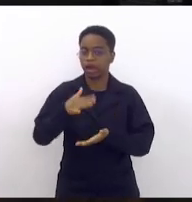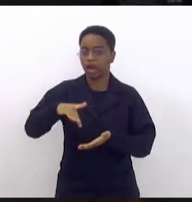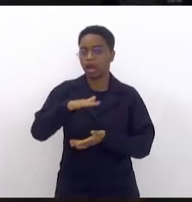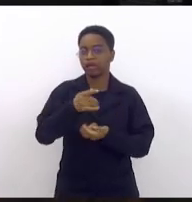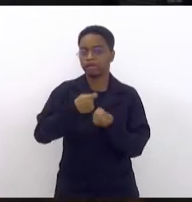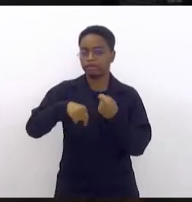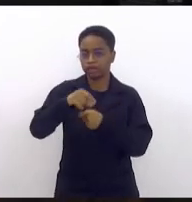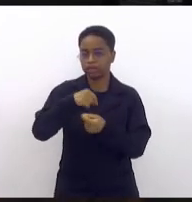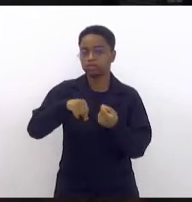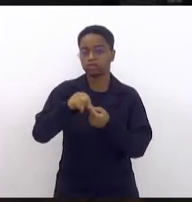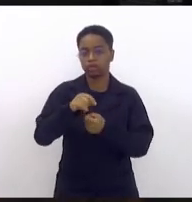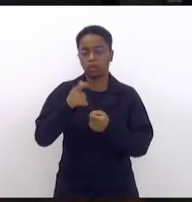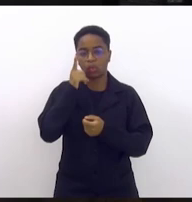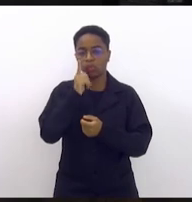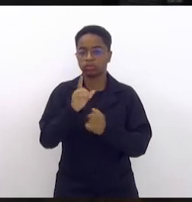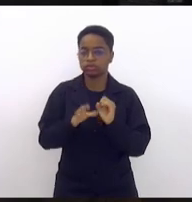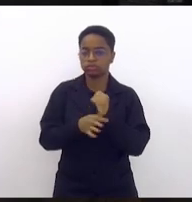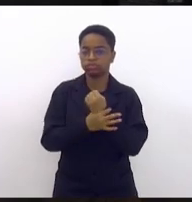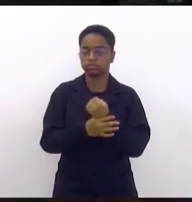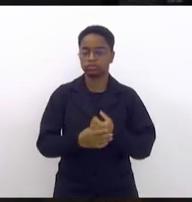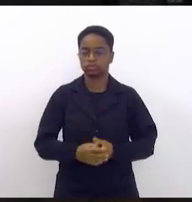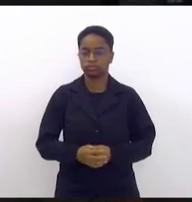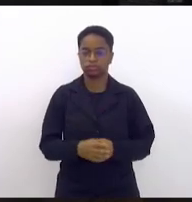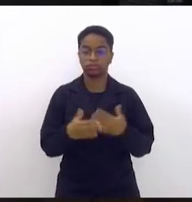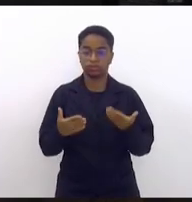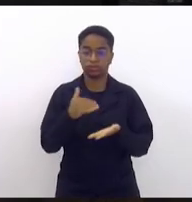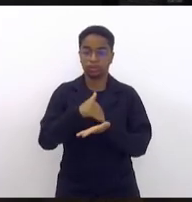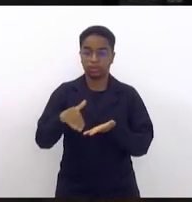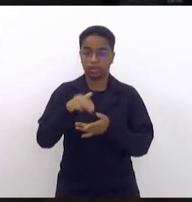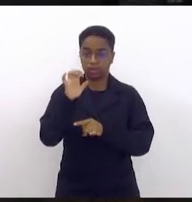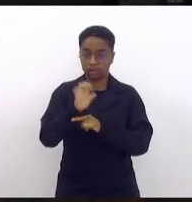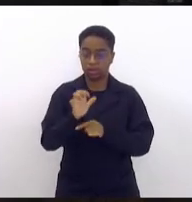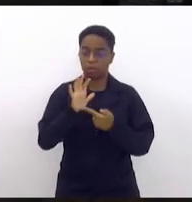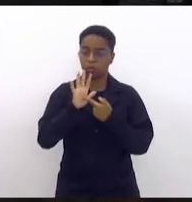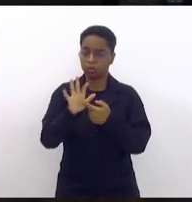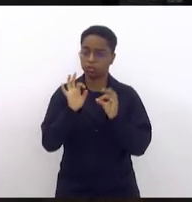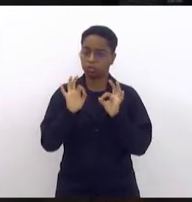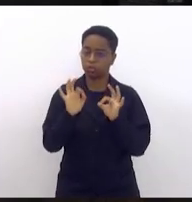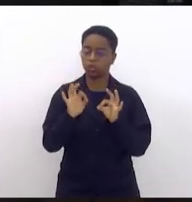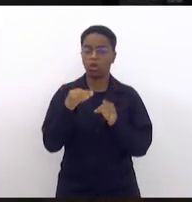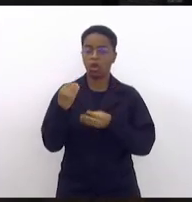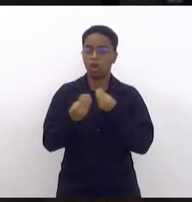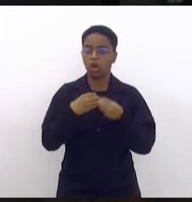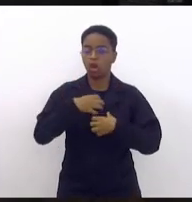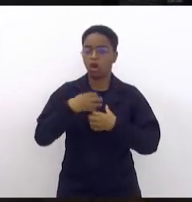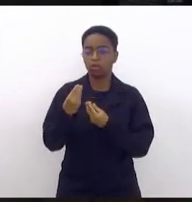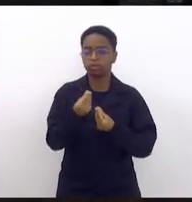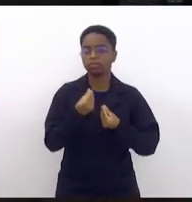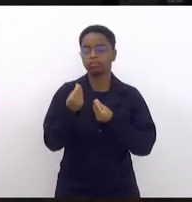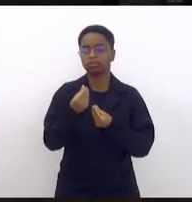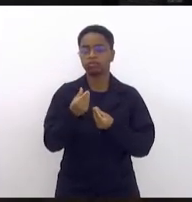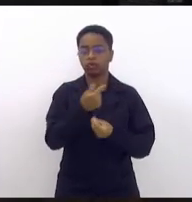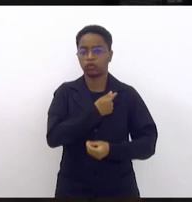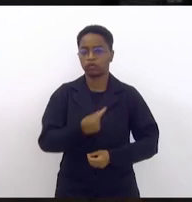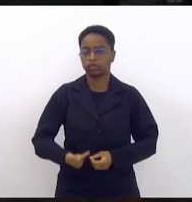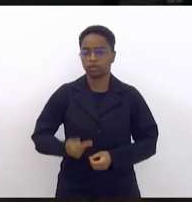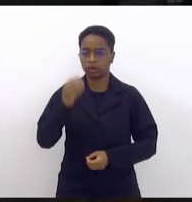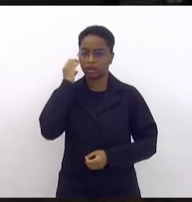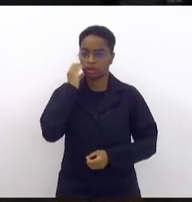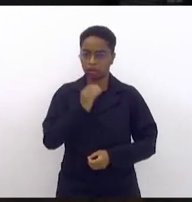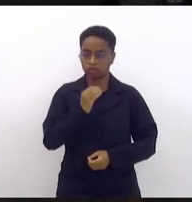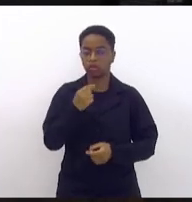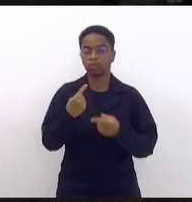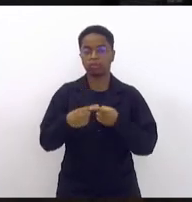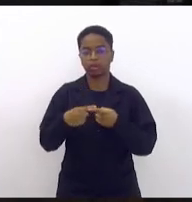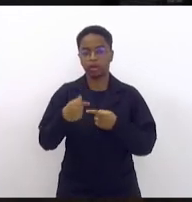seja garantida eh o secretário destacou aqui muito bem a sensibilidade do governador Cláudio Castro a quem eu